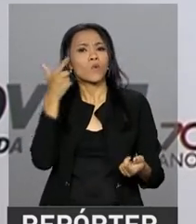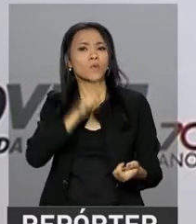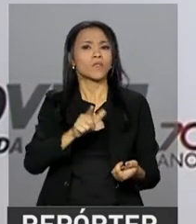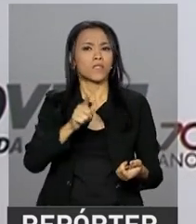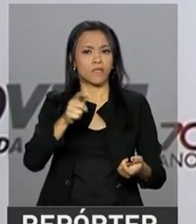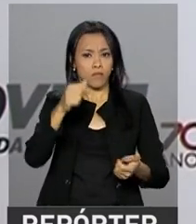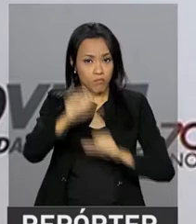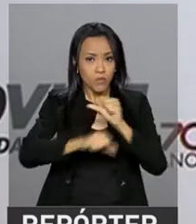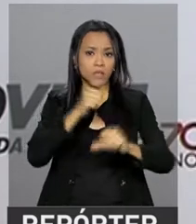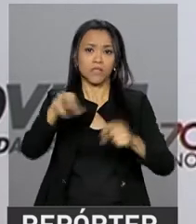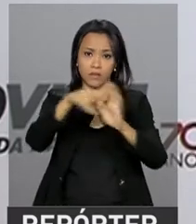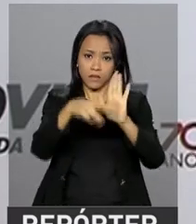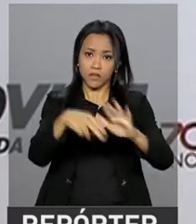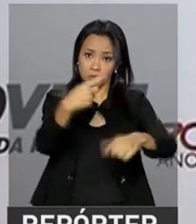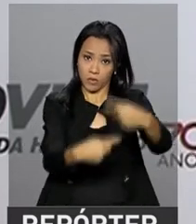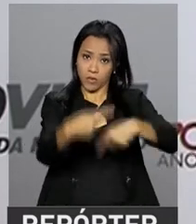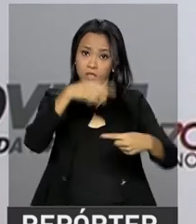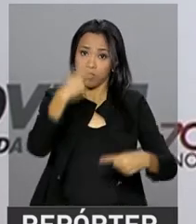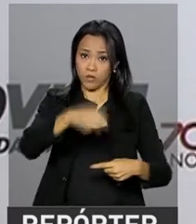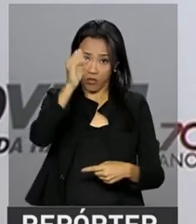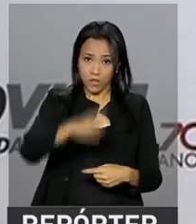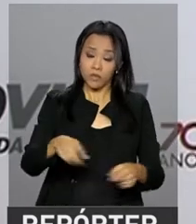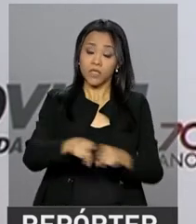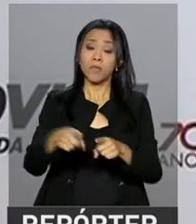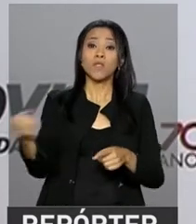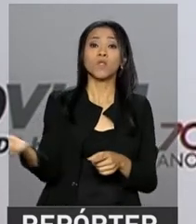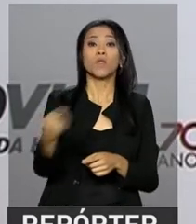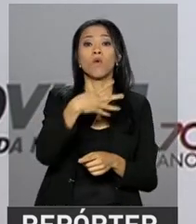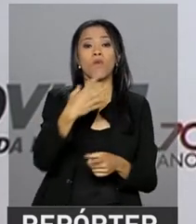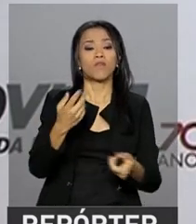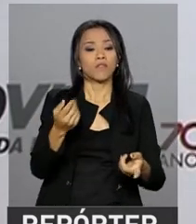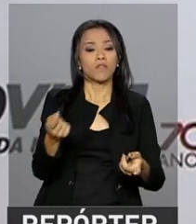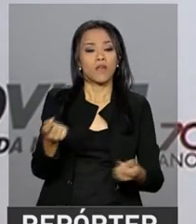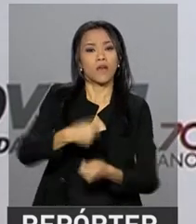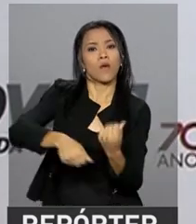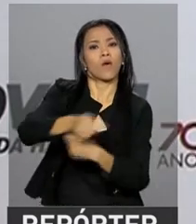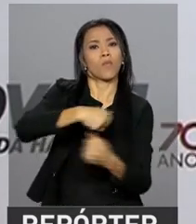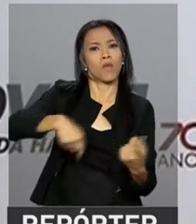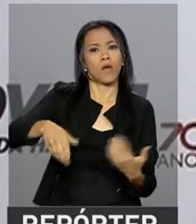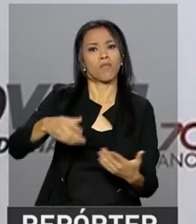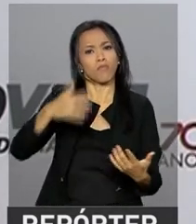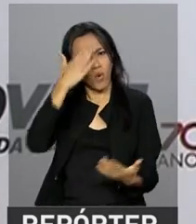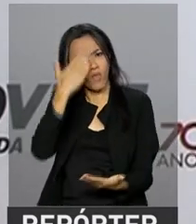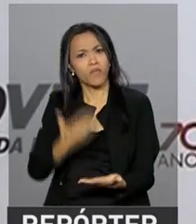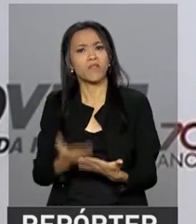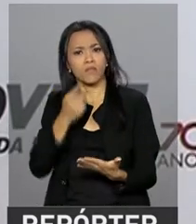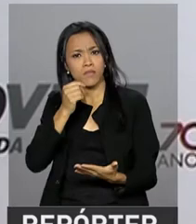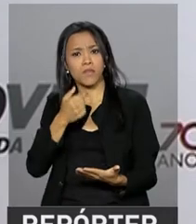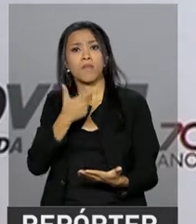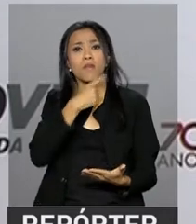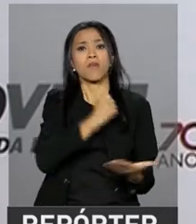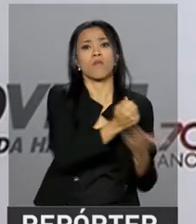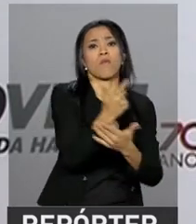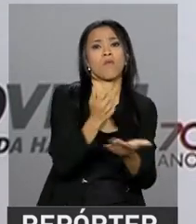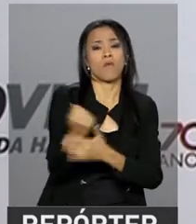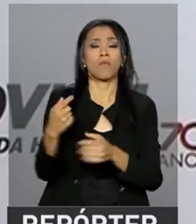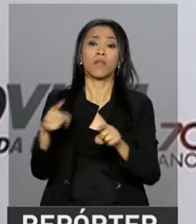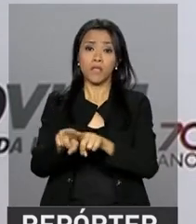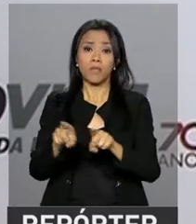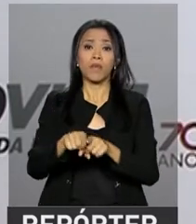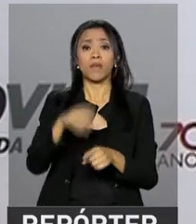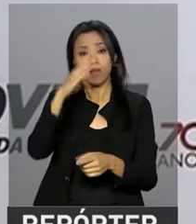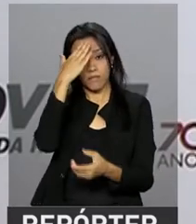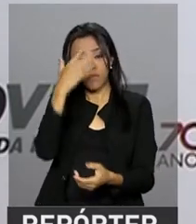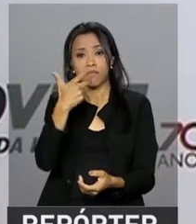e que a gente traga novas soluções econômicas para criar de novo confiança, tanto no consumidor quanto no empresário, para voltar a